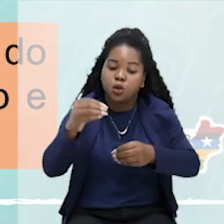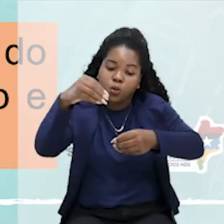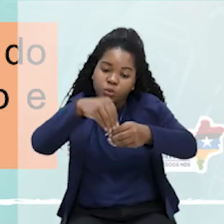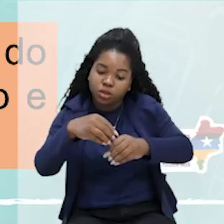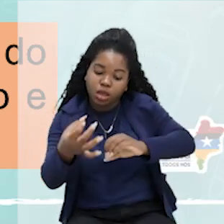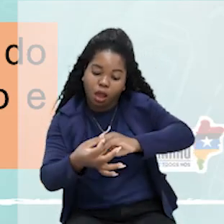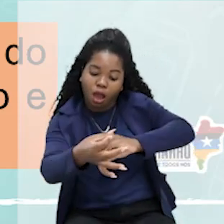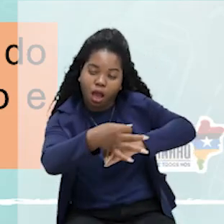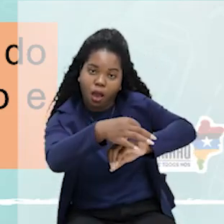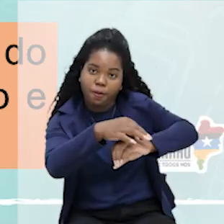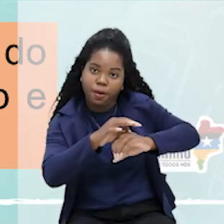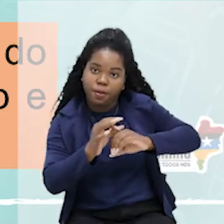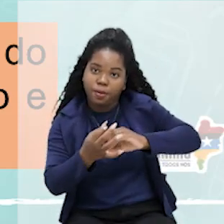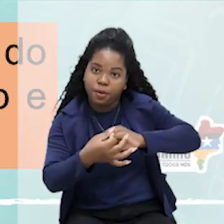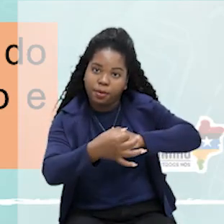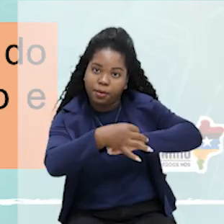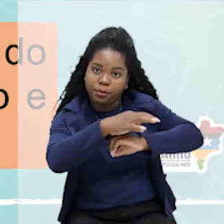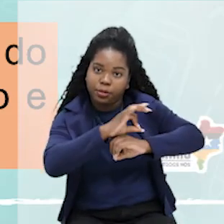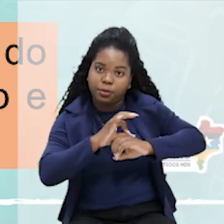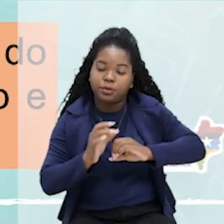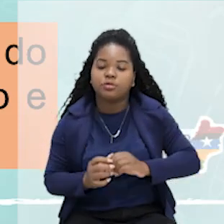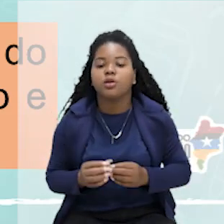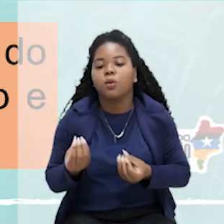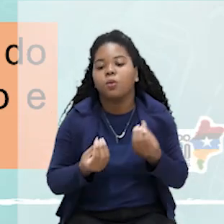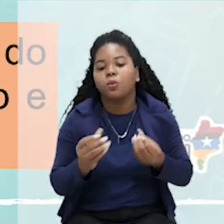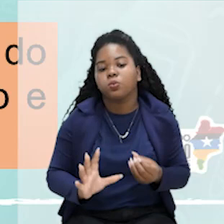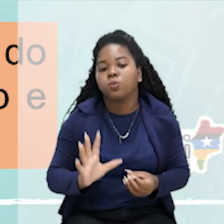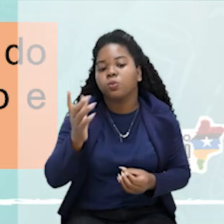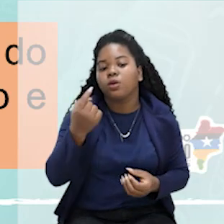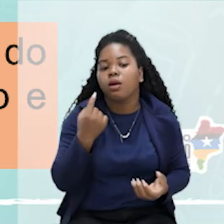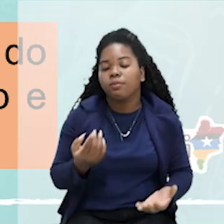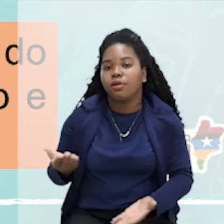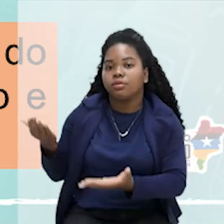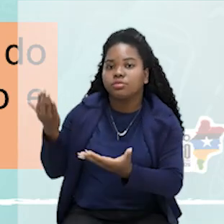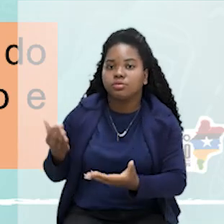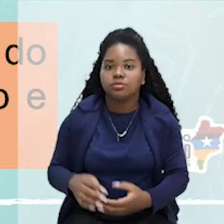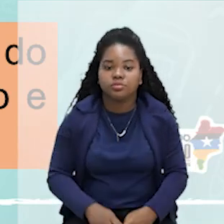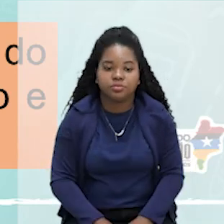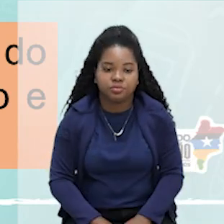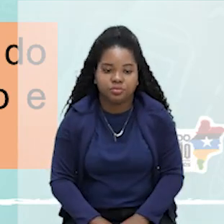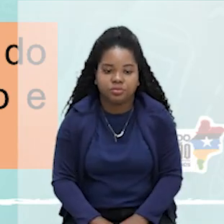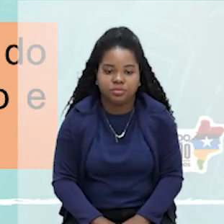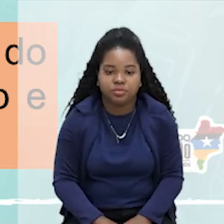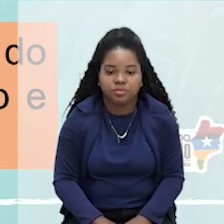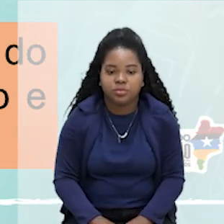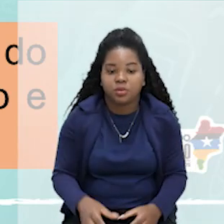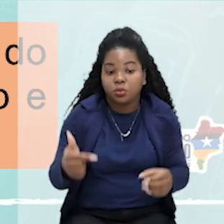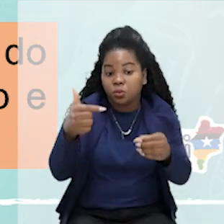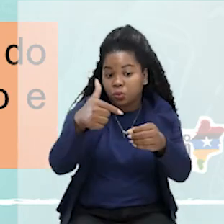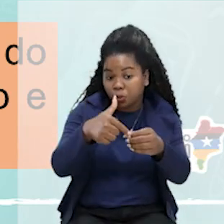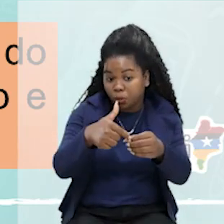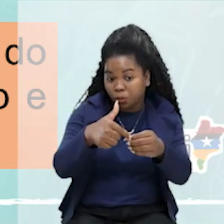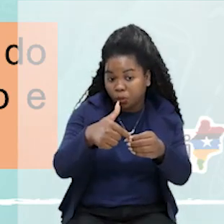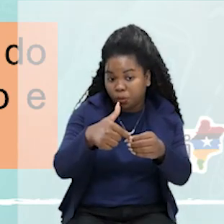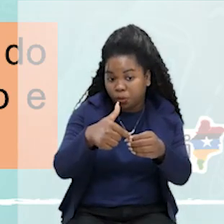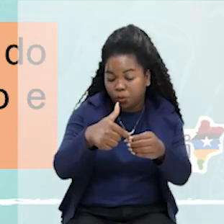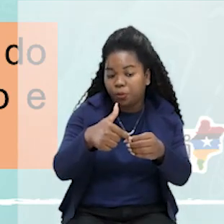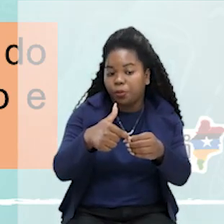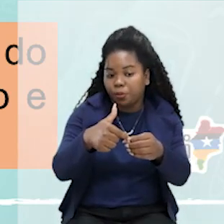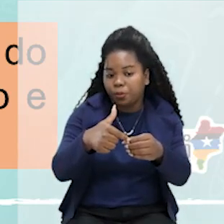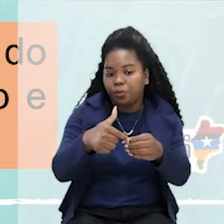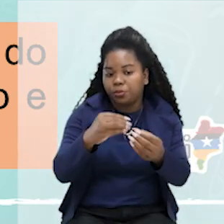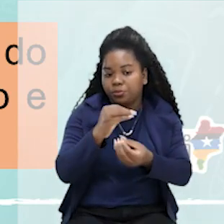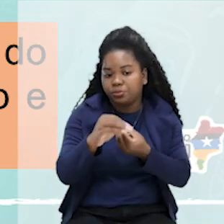da molécula né Como isso acontece Olha só o etanol ele reagindo com